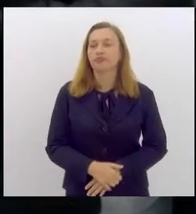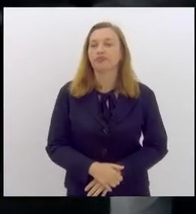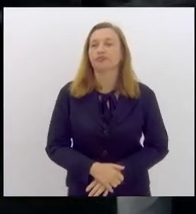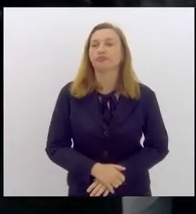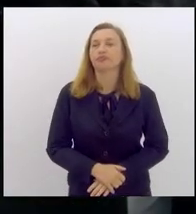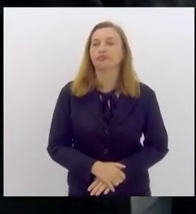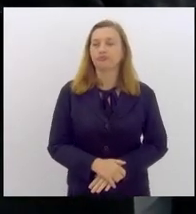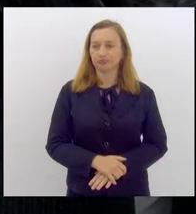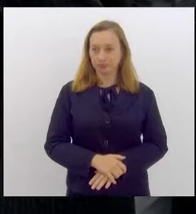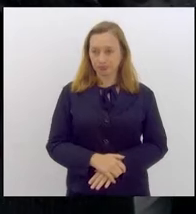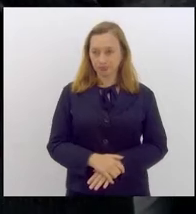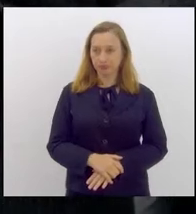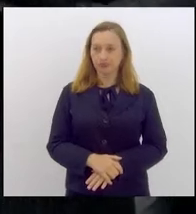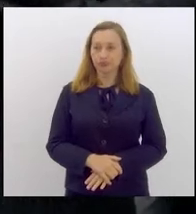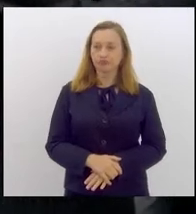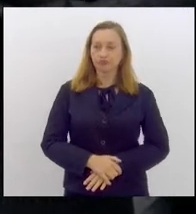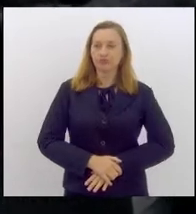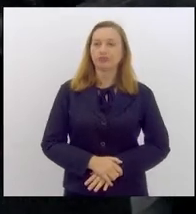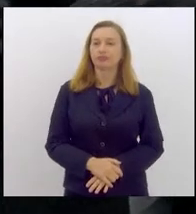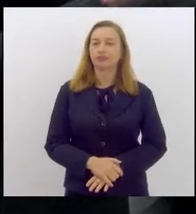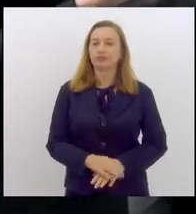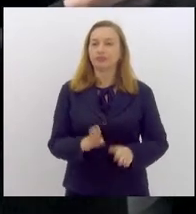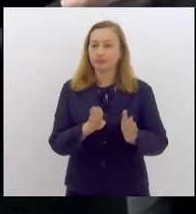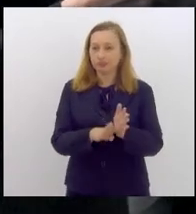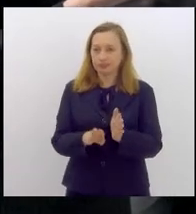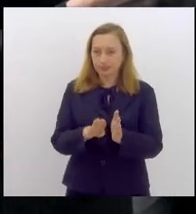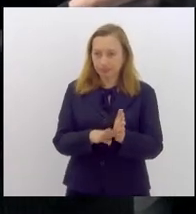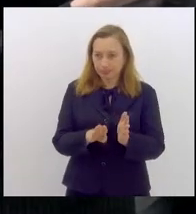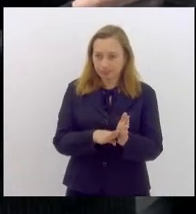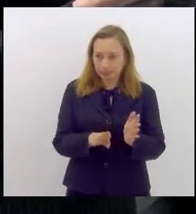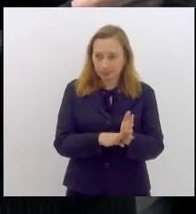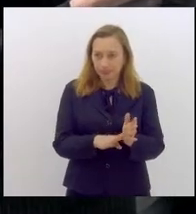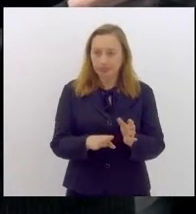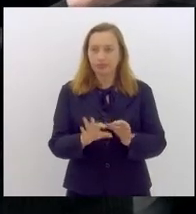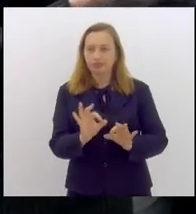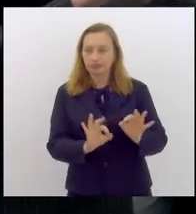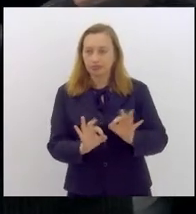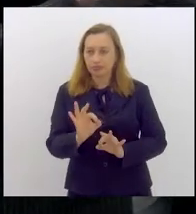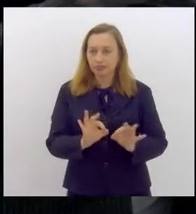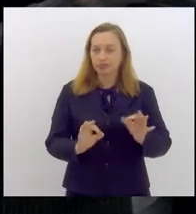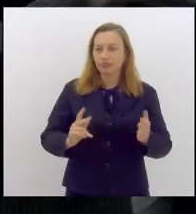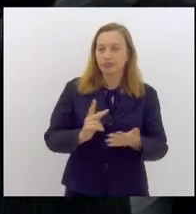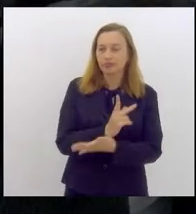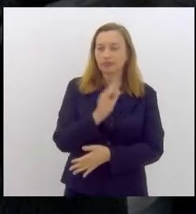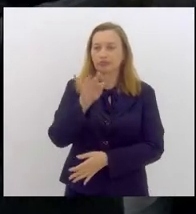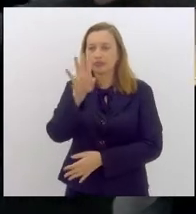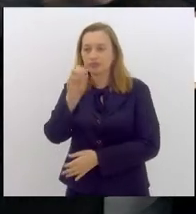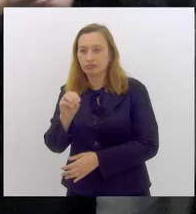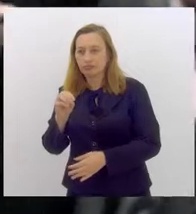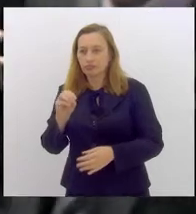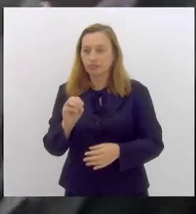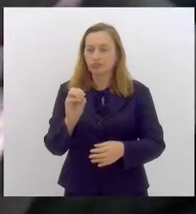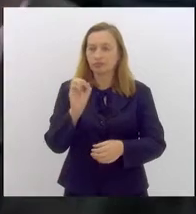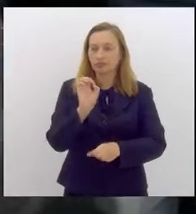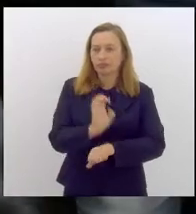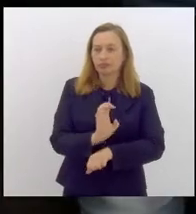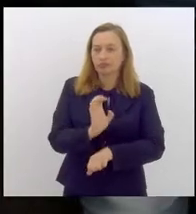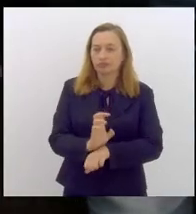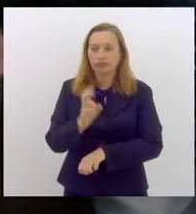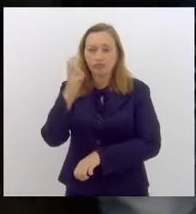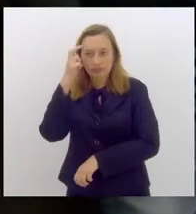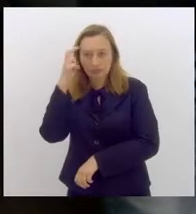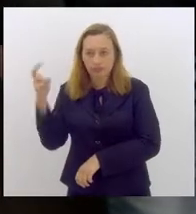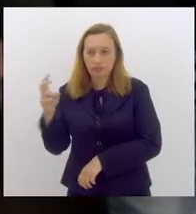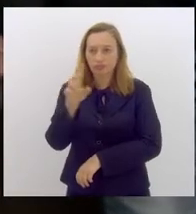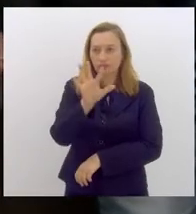simples, é apenas isso. As despesas para a execução do programa ocorrerão pelo Fundo Estadual de Cultura, o FEC.